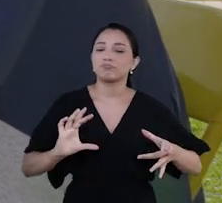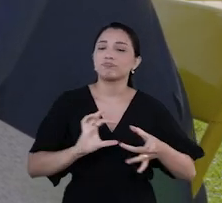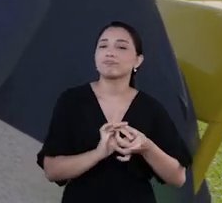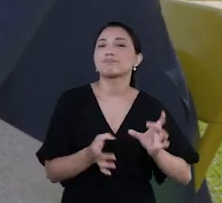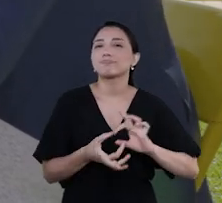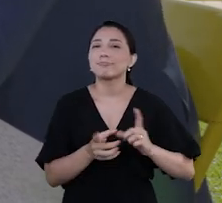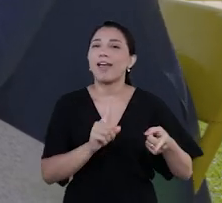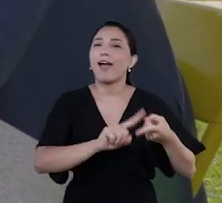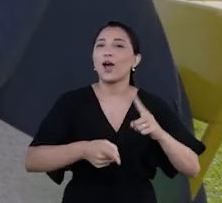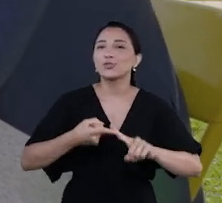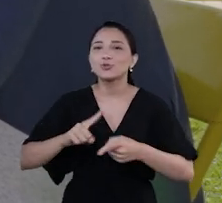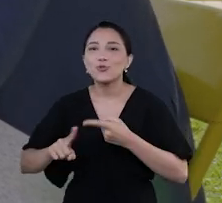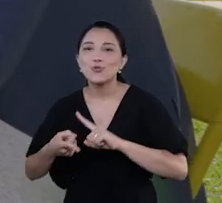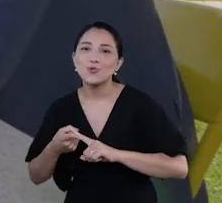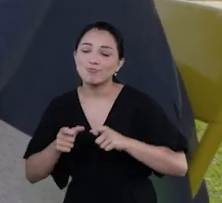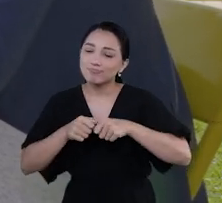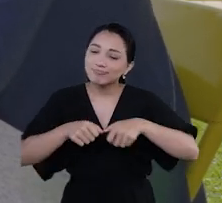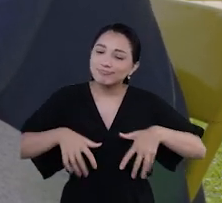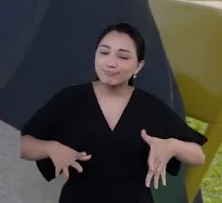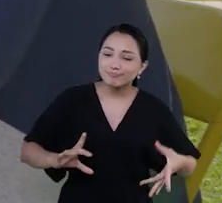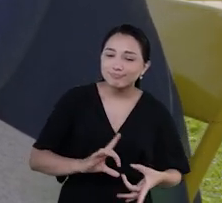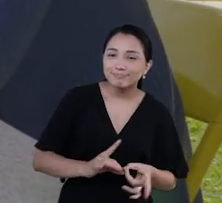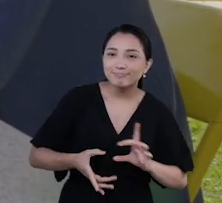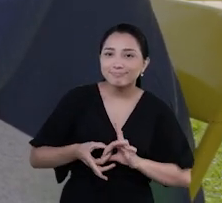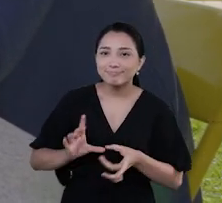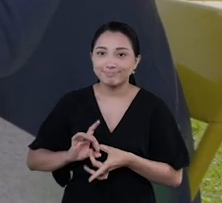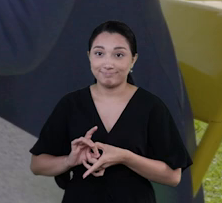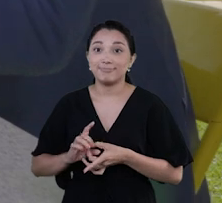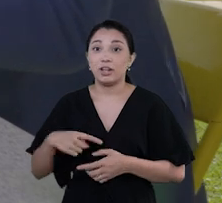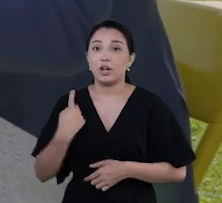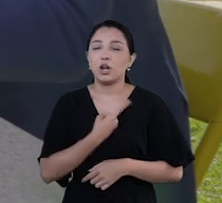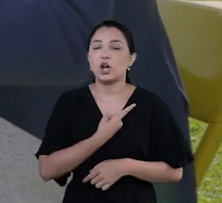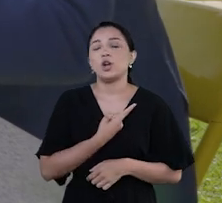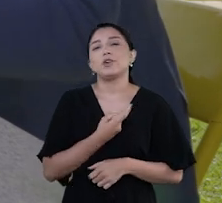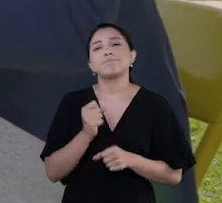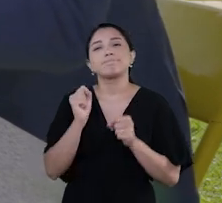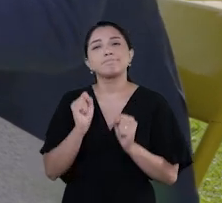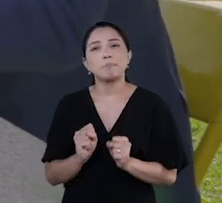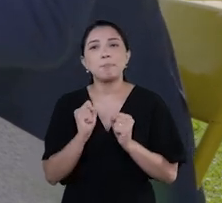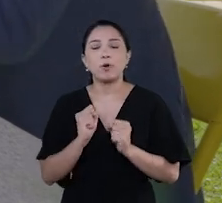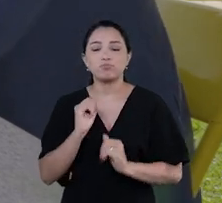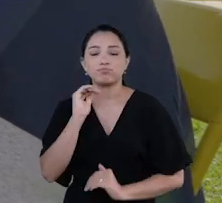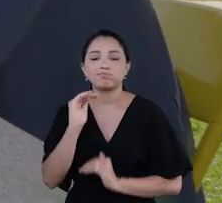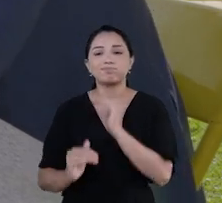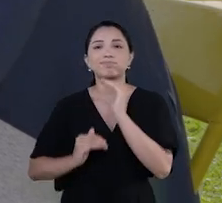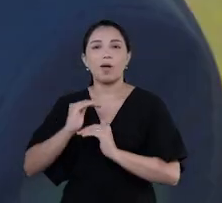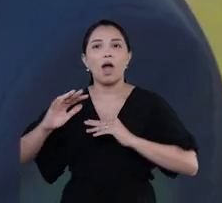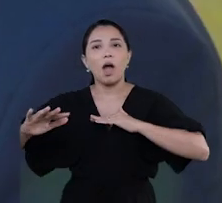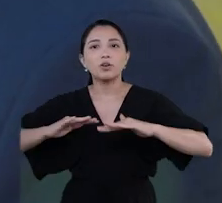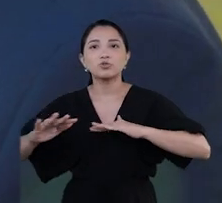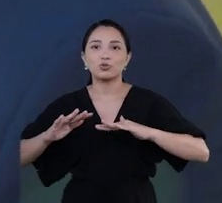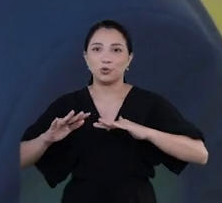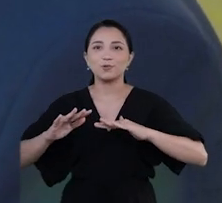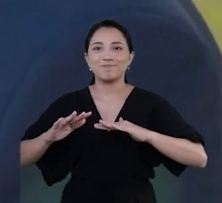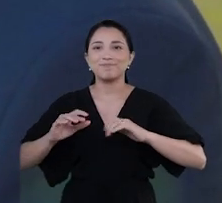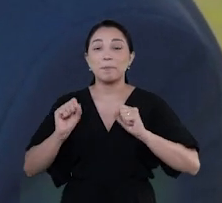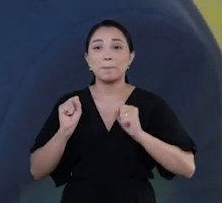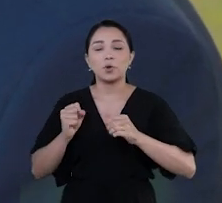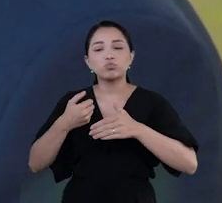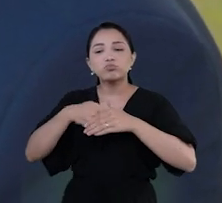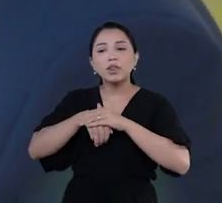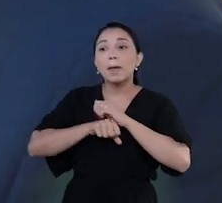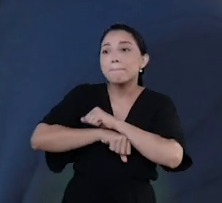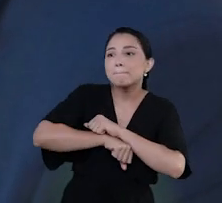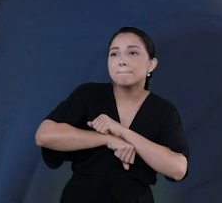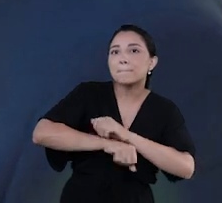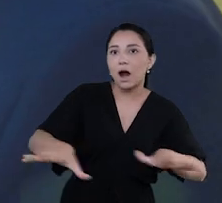articular em rede para que a gente possa desenvolver ações que possam ser replicadas guardadas evidentemente as realidades